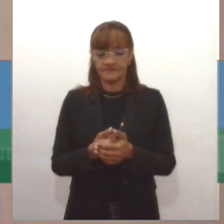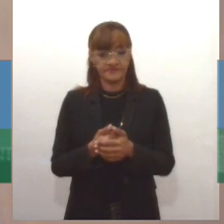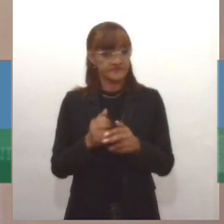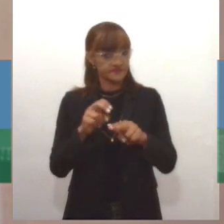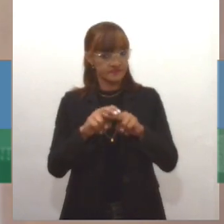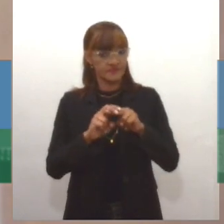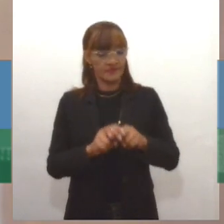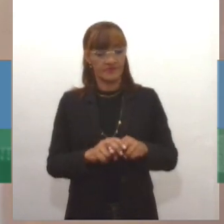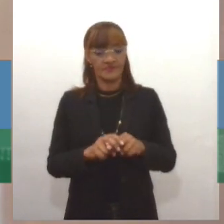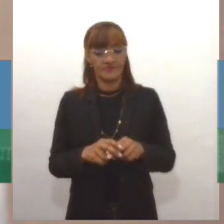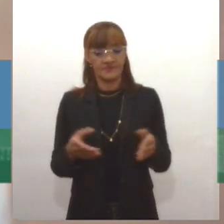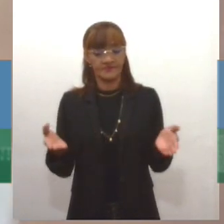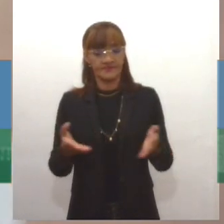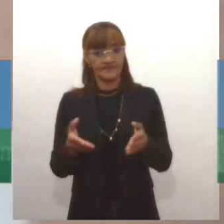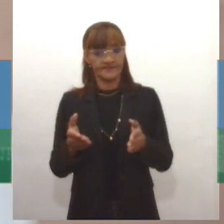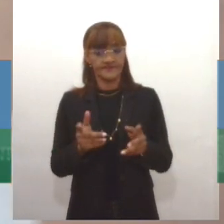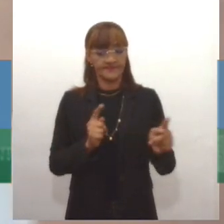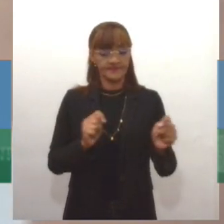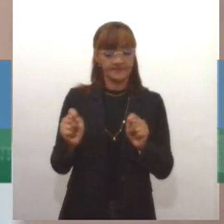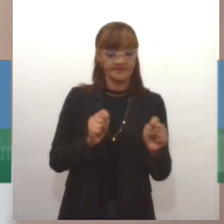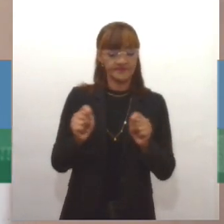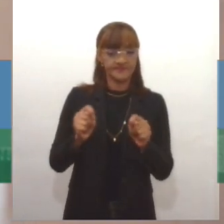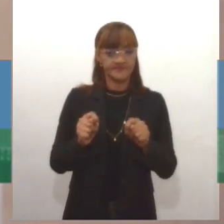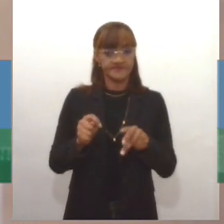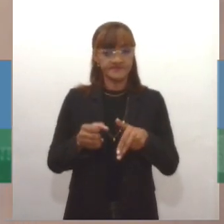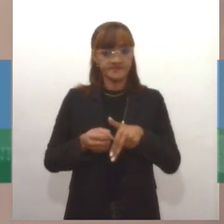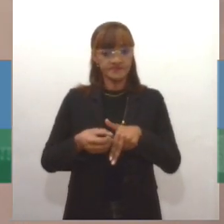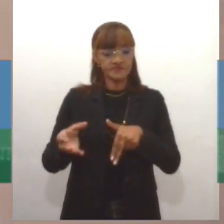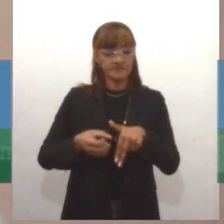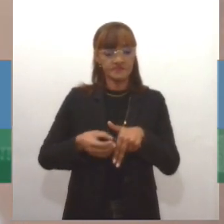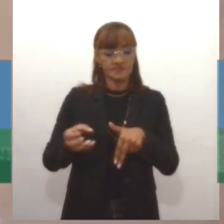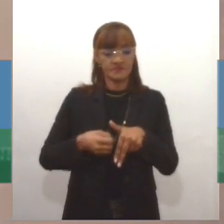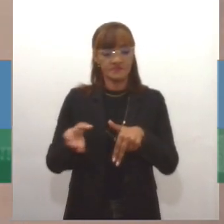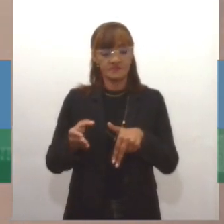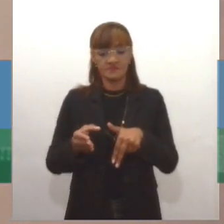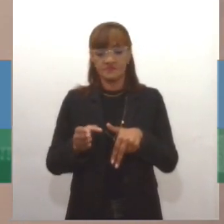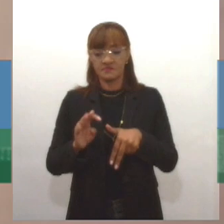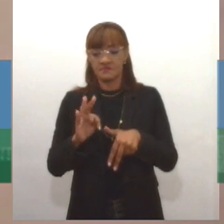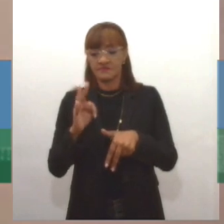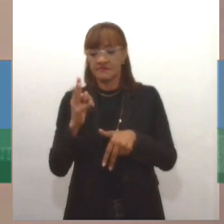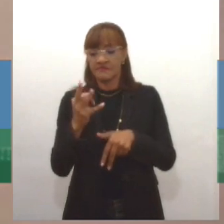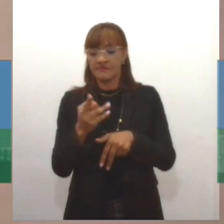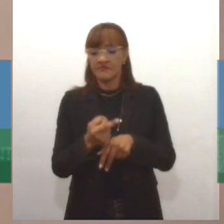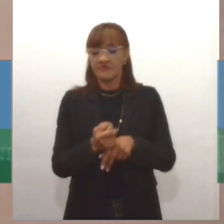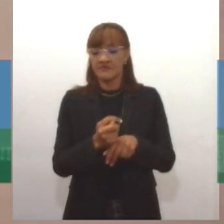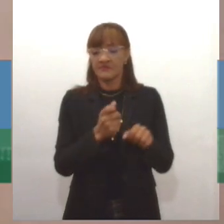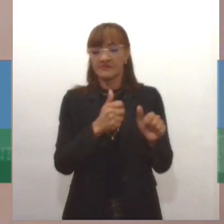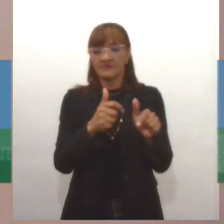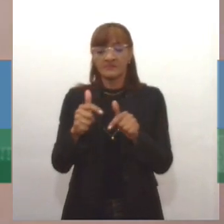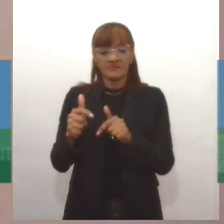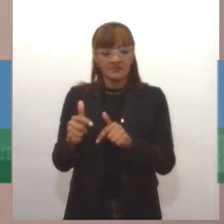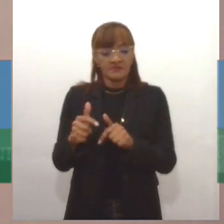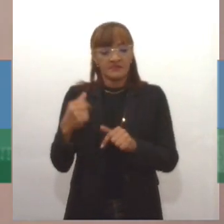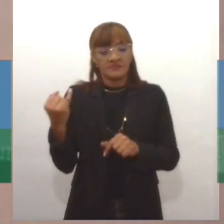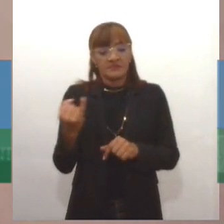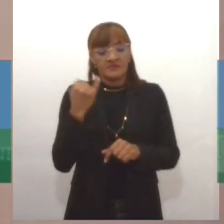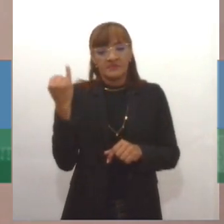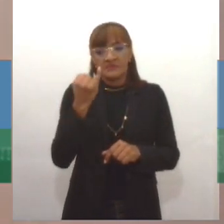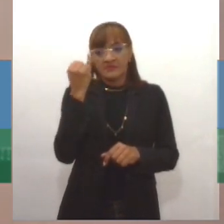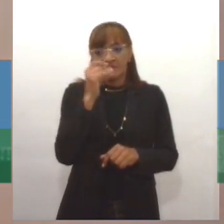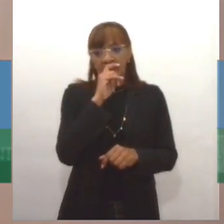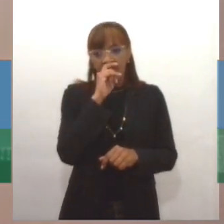gasto público, esse controle das finanças públicas, né, é muito importante para a prestação de bens